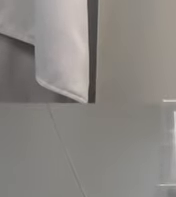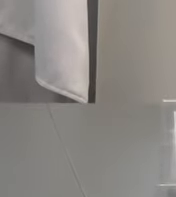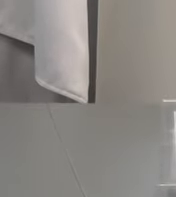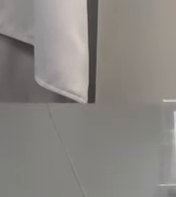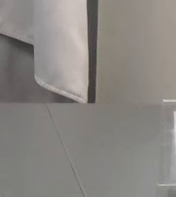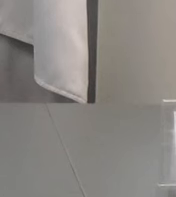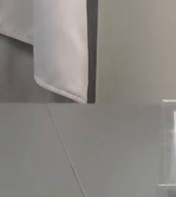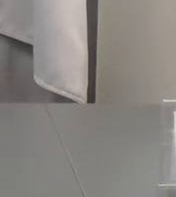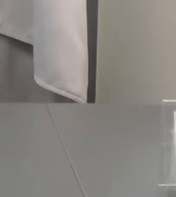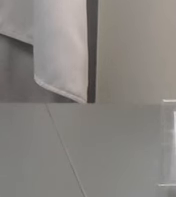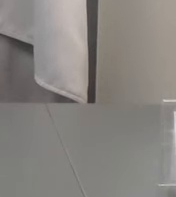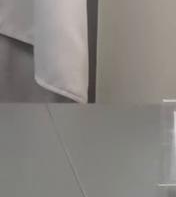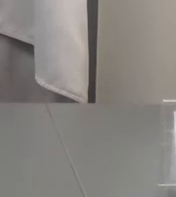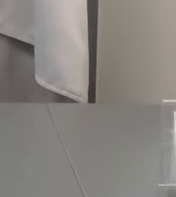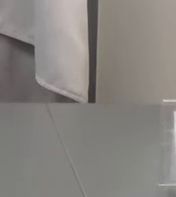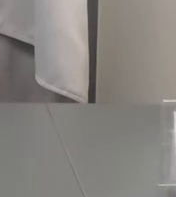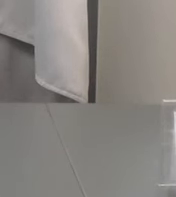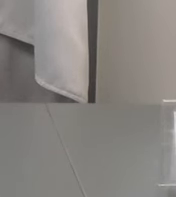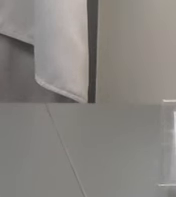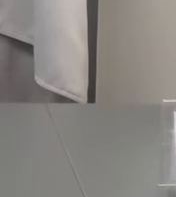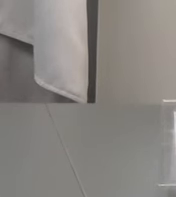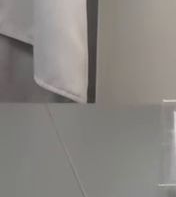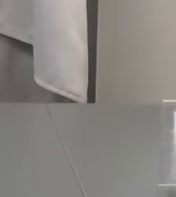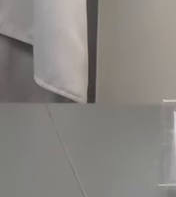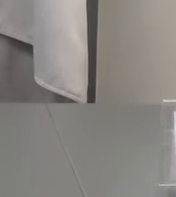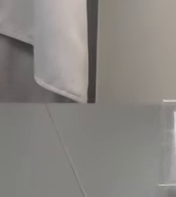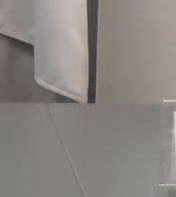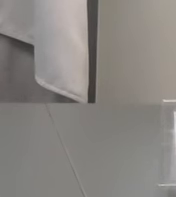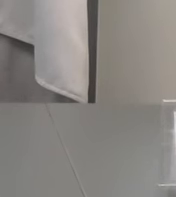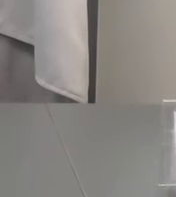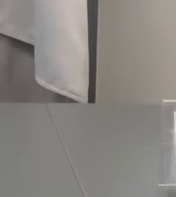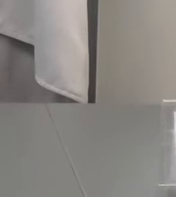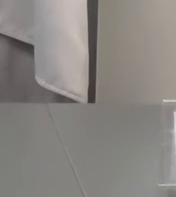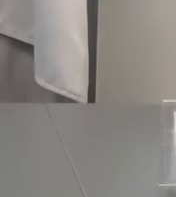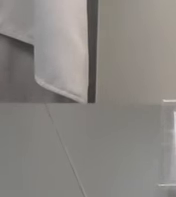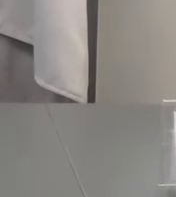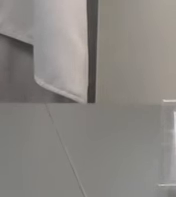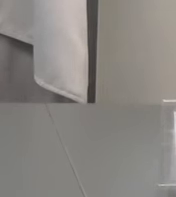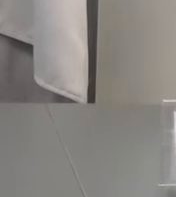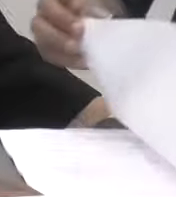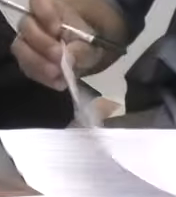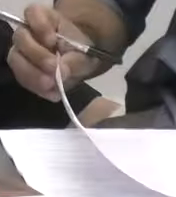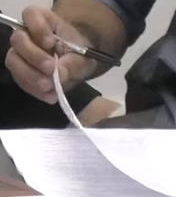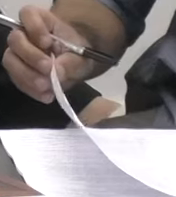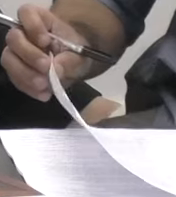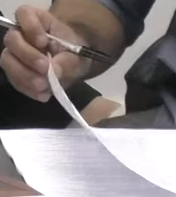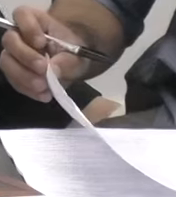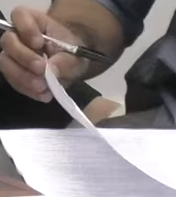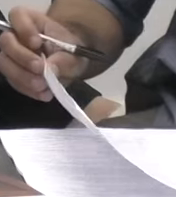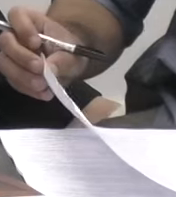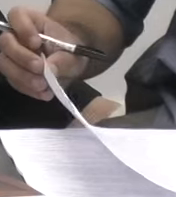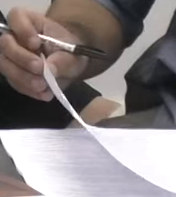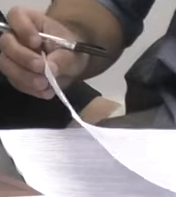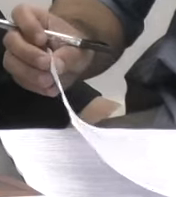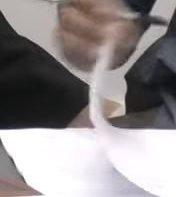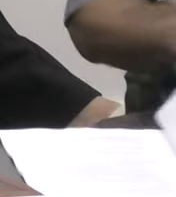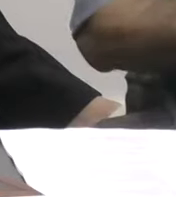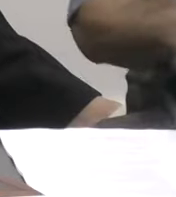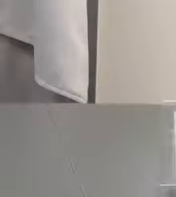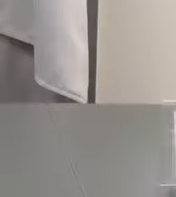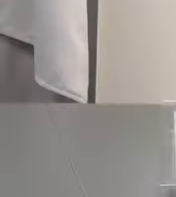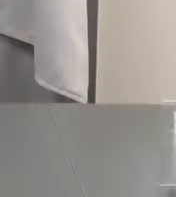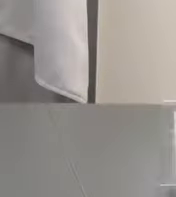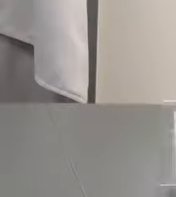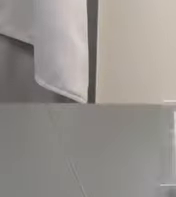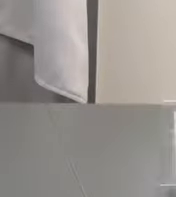bom. E aí não precisa nem fazer a subemenda. Exatamente. Concordo. Já está no texto. Afinal, me enganei, já está. Então,